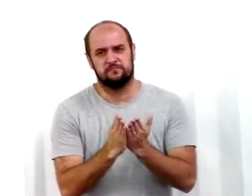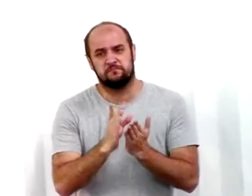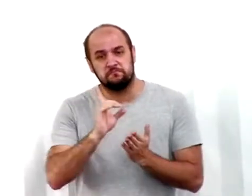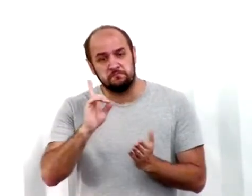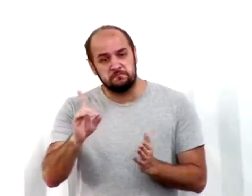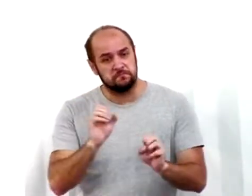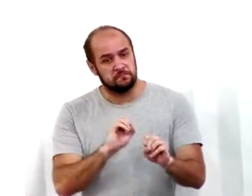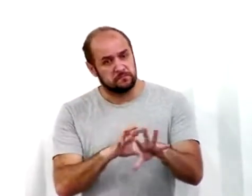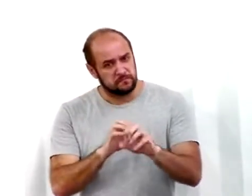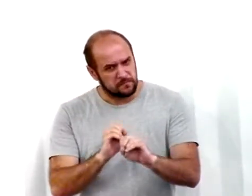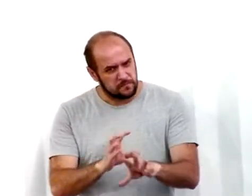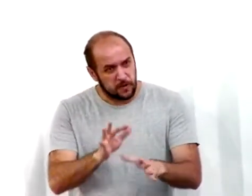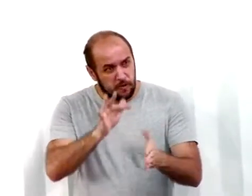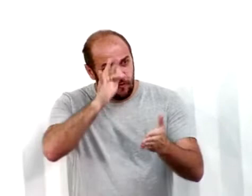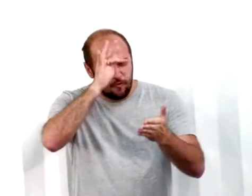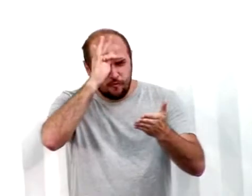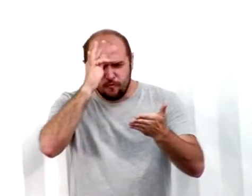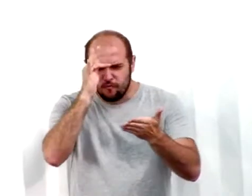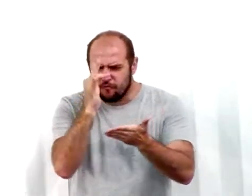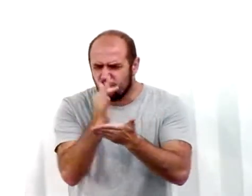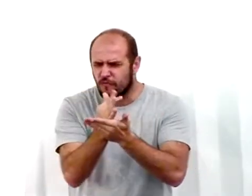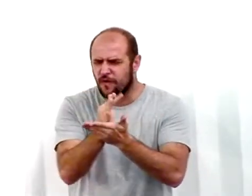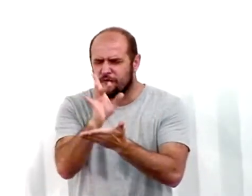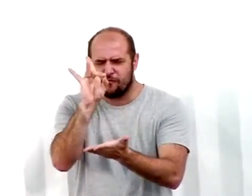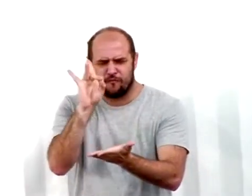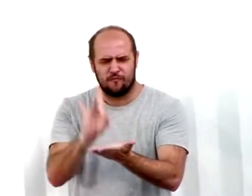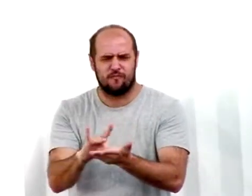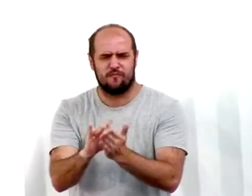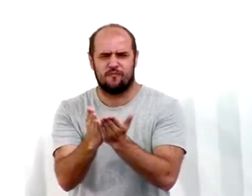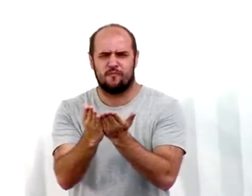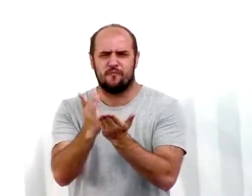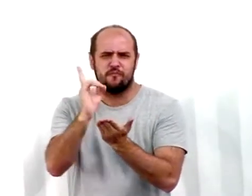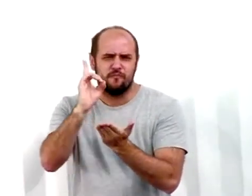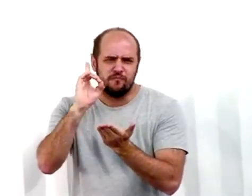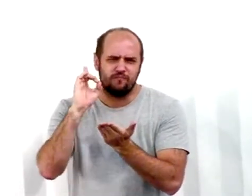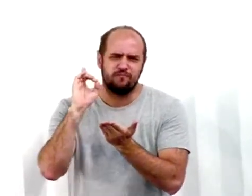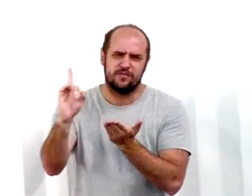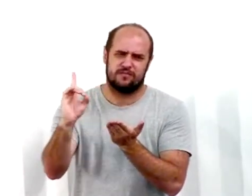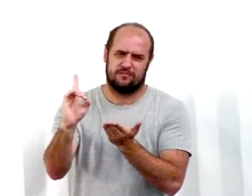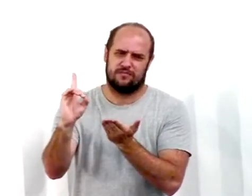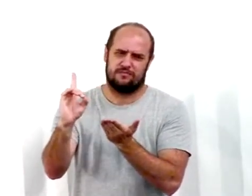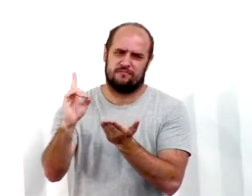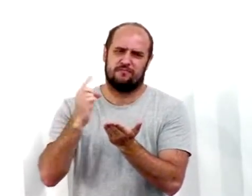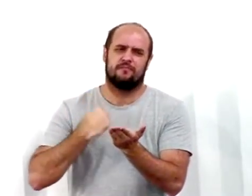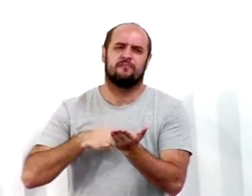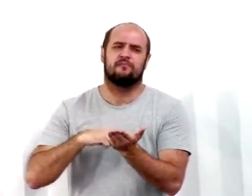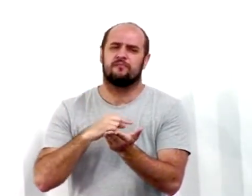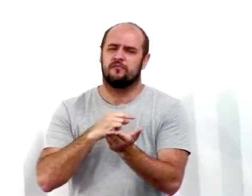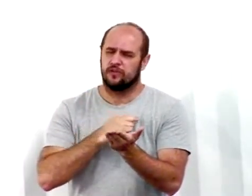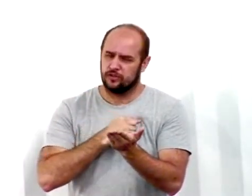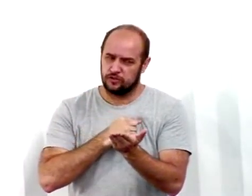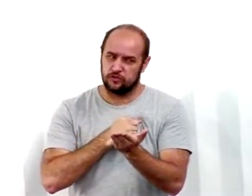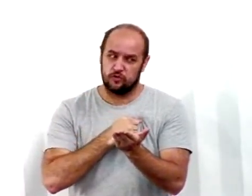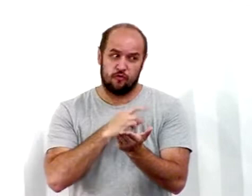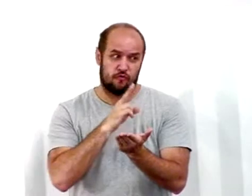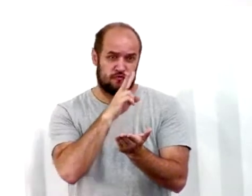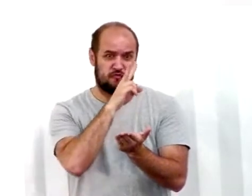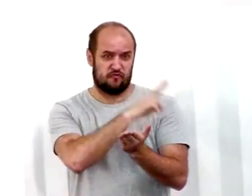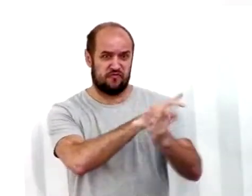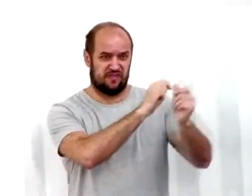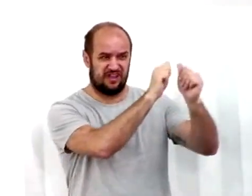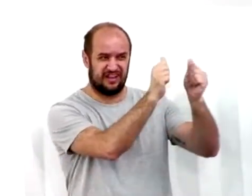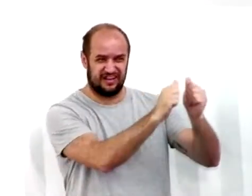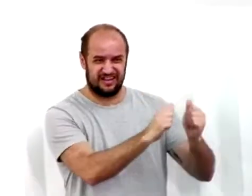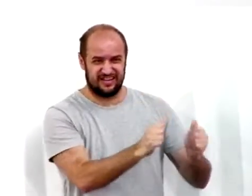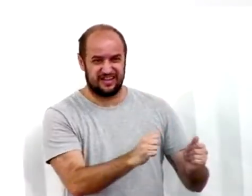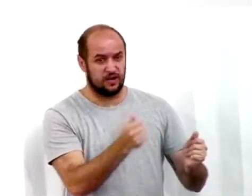fala que é pela fé na verdade da palavra de Deus que nós vamos dizendo não aos ídolos que se